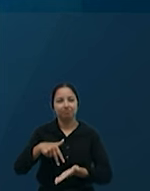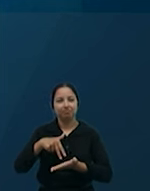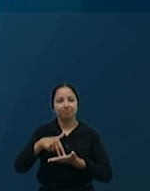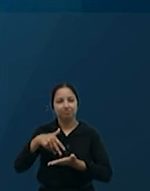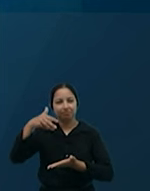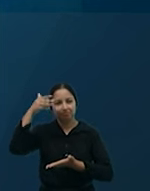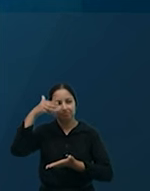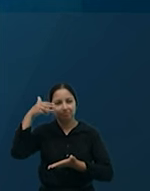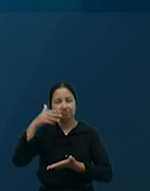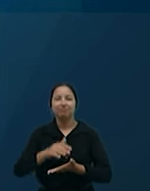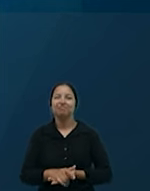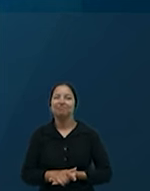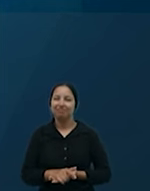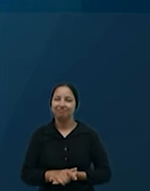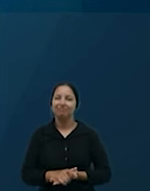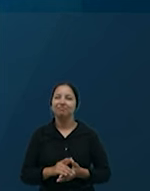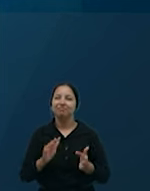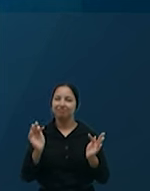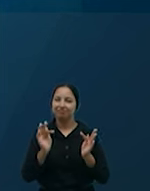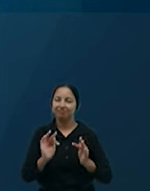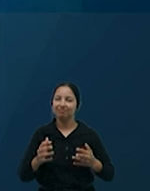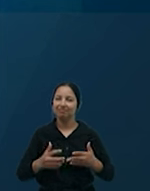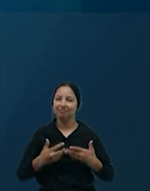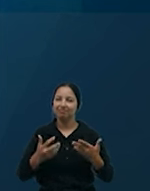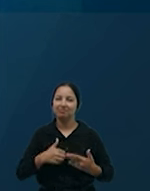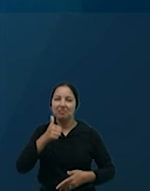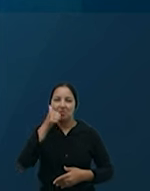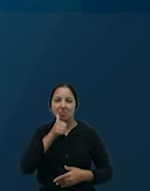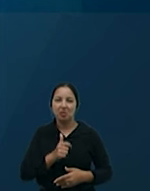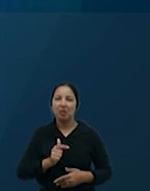mulher aqui nesse douto colegiado.